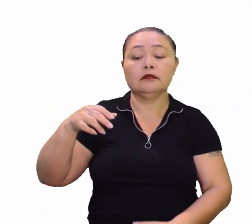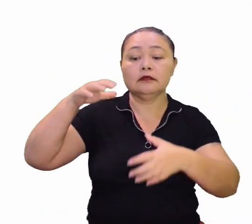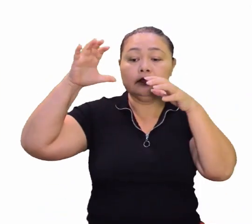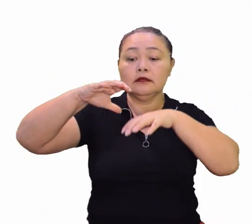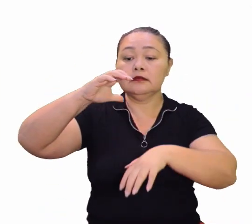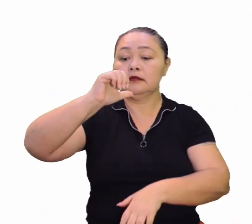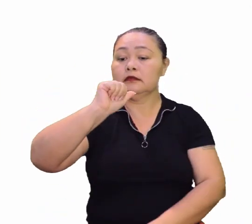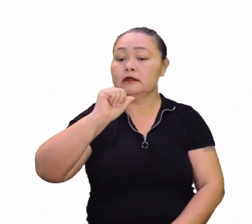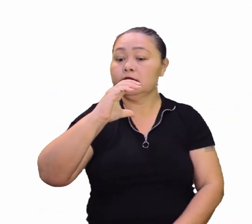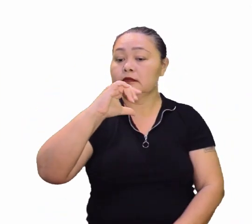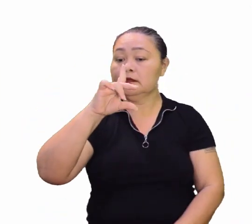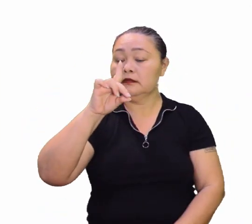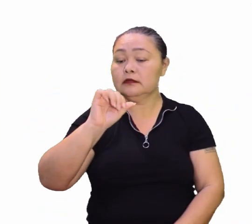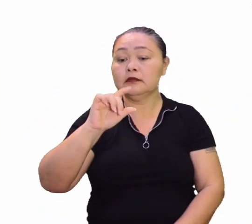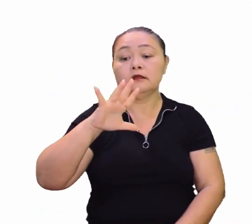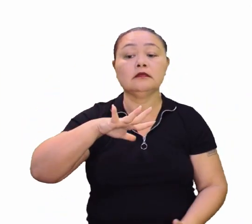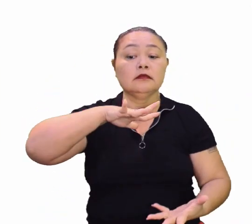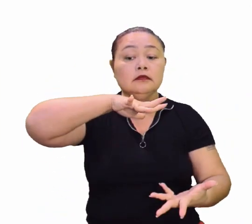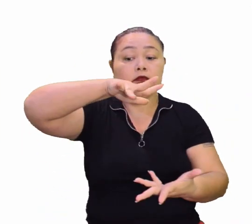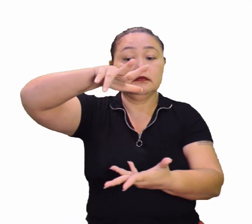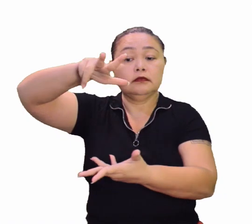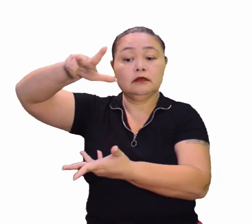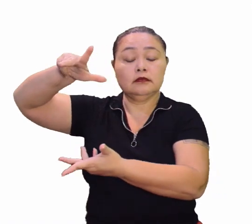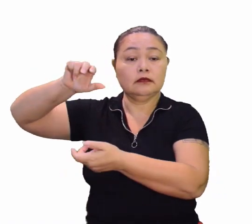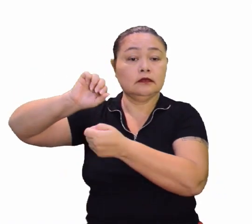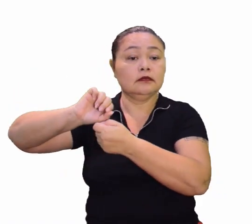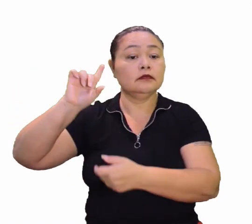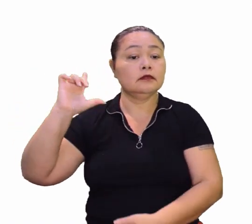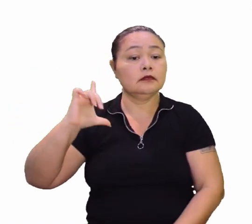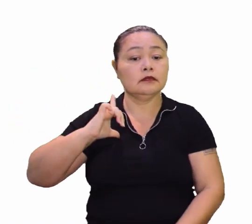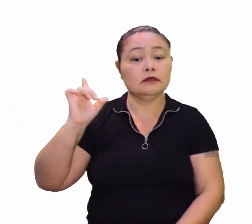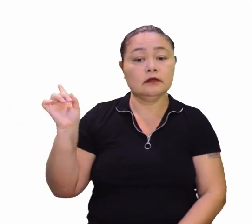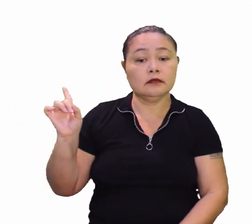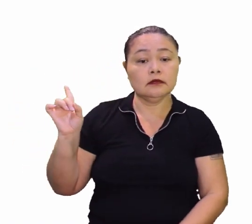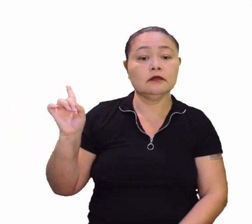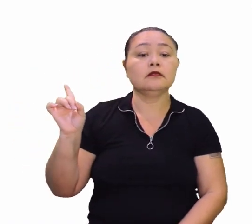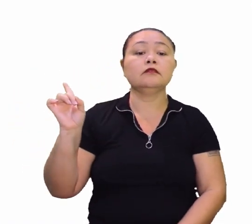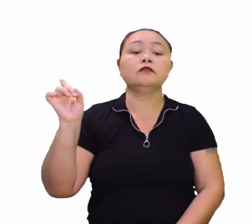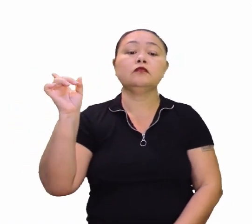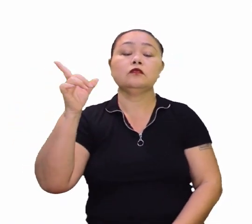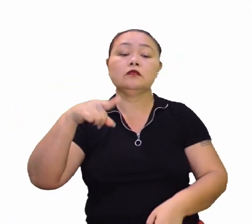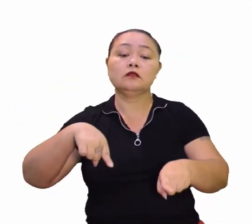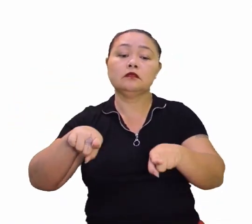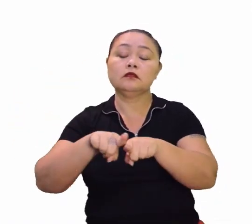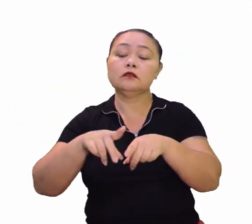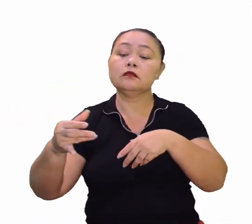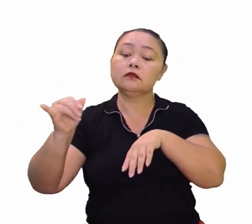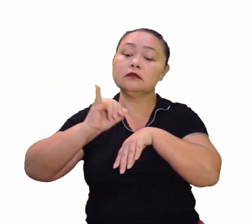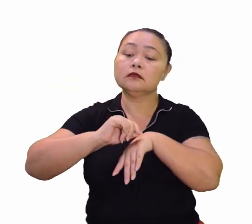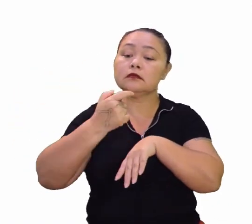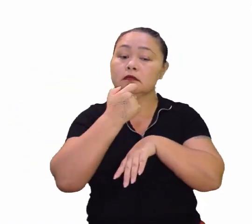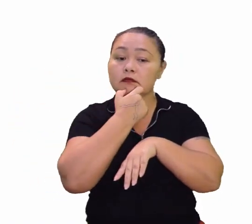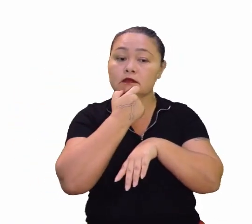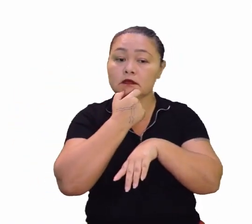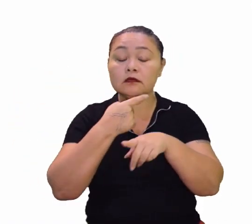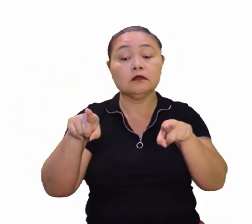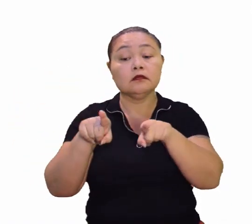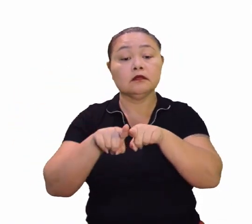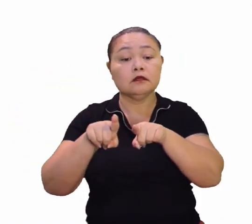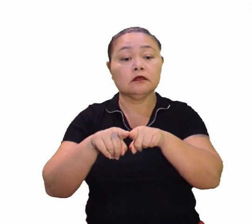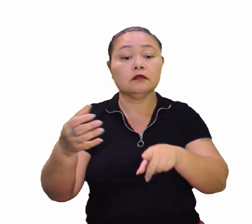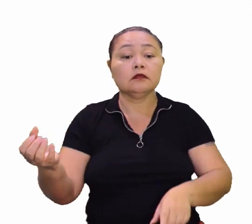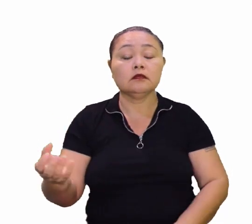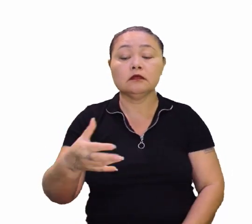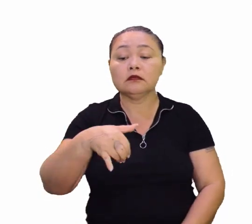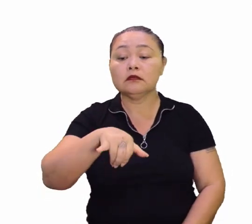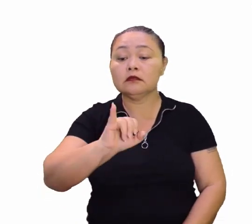de chuva ácida no mundo. Aí a gente observa Londres, Nova York, a gente consegue